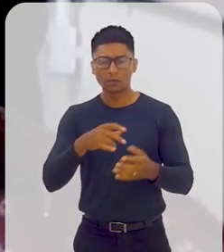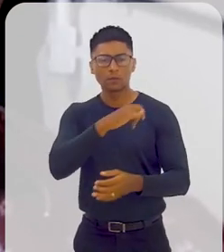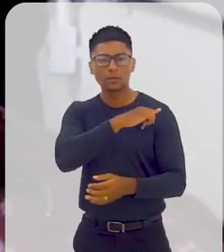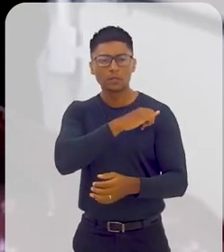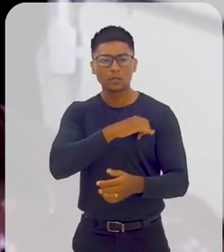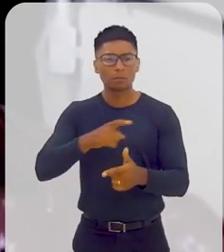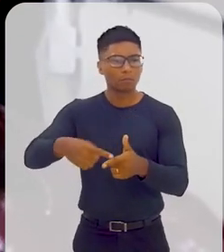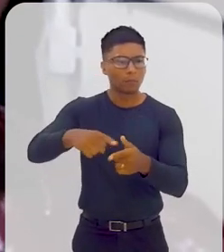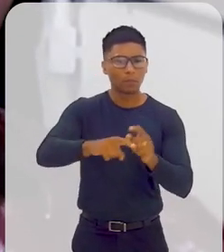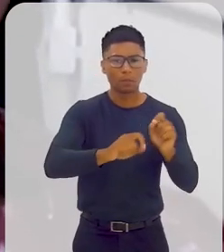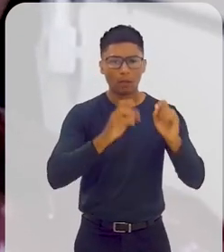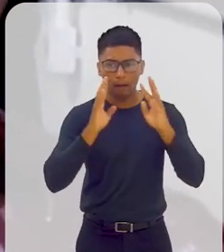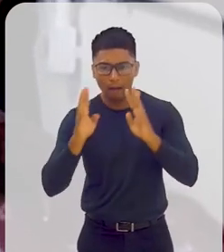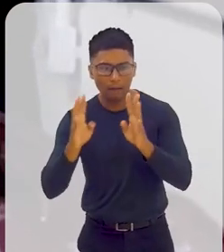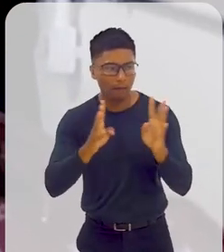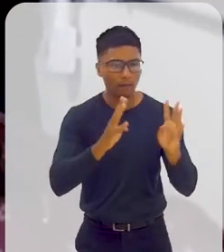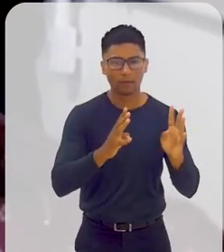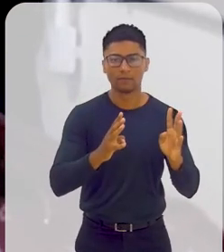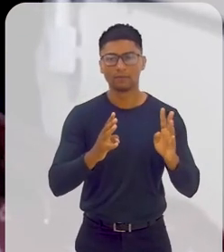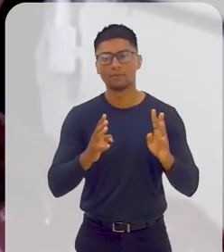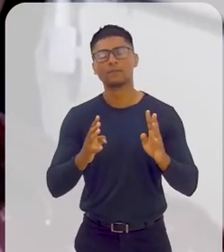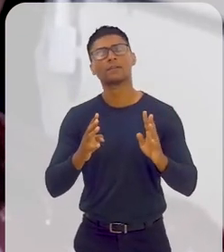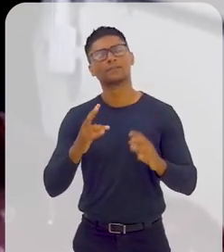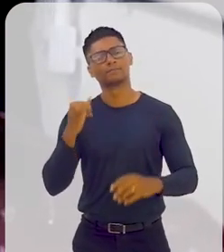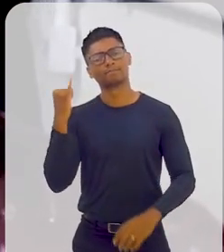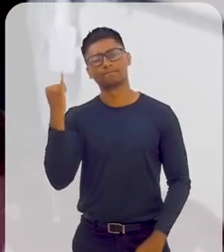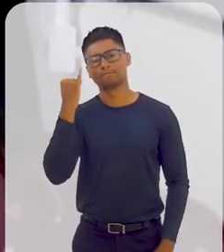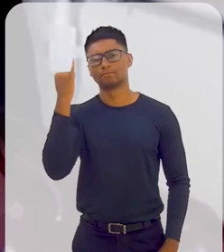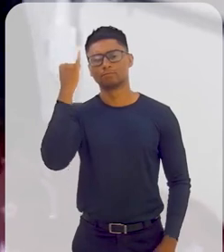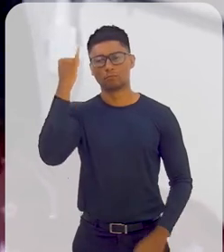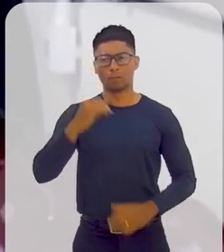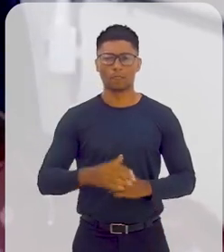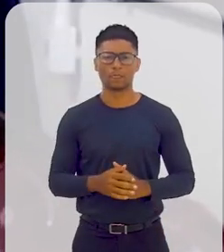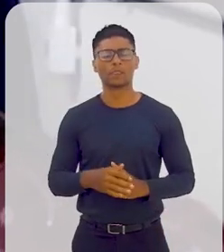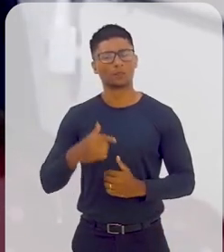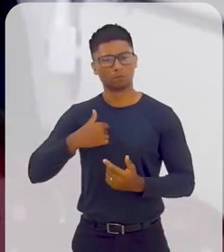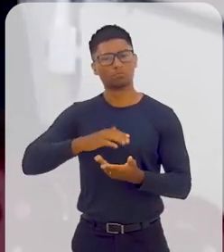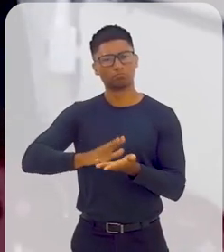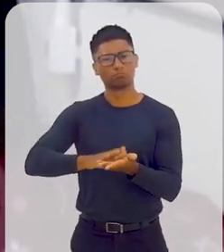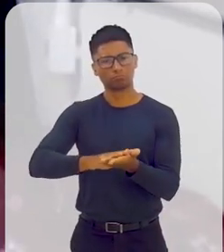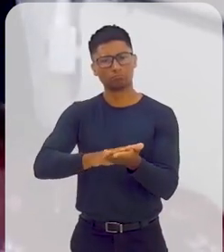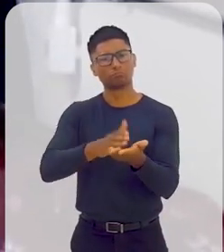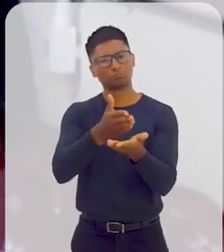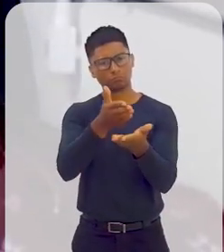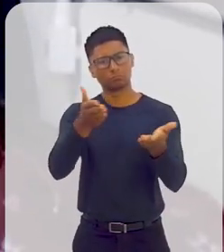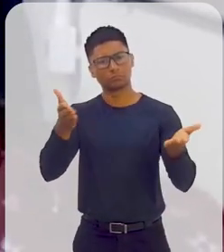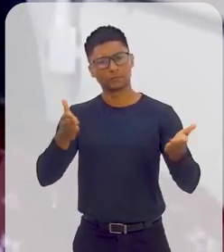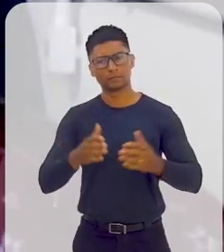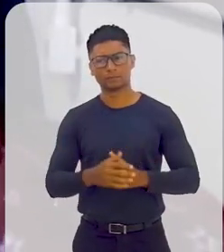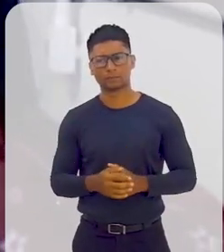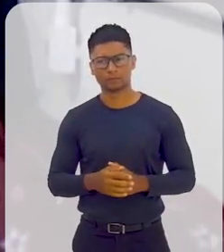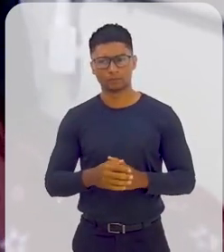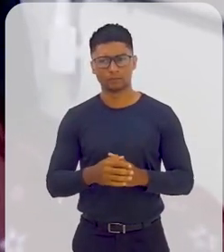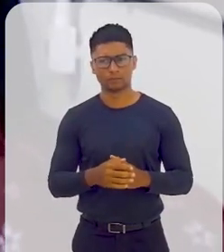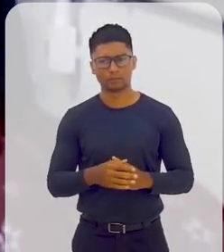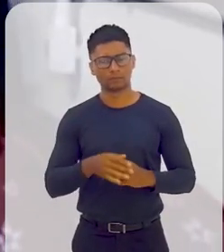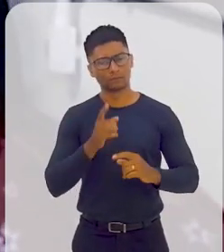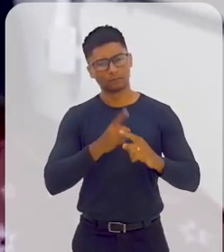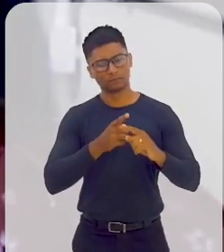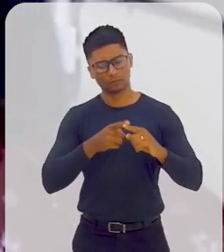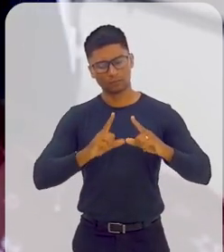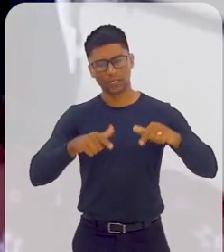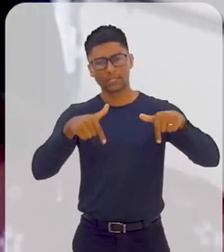Janeiro tem para o meu Rio de Janeiro. É um espaço muito importante. Já de antemão, parabenizo vocês, né, por toda